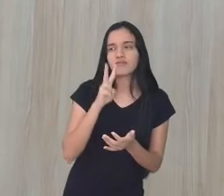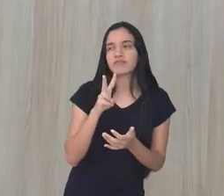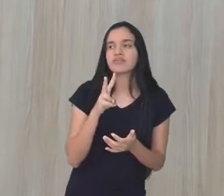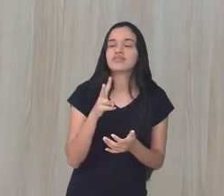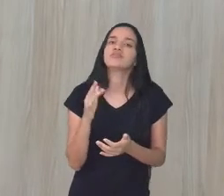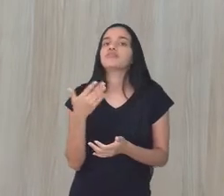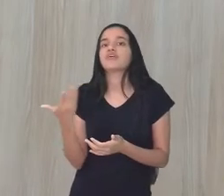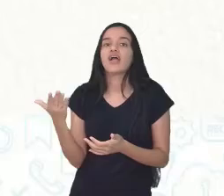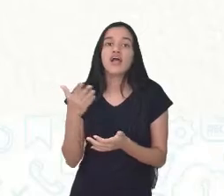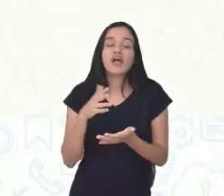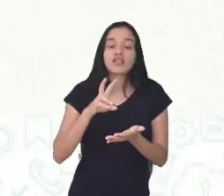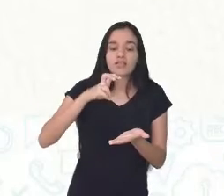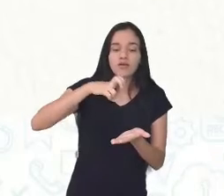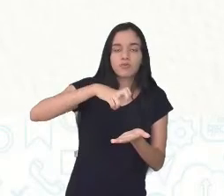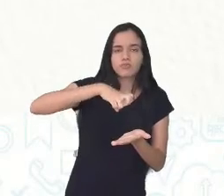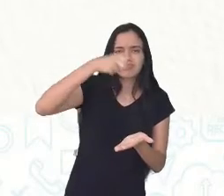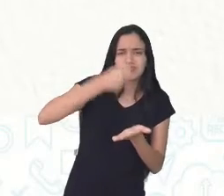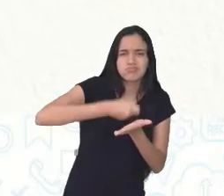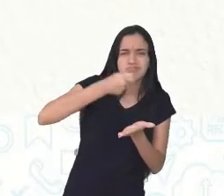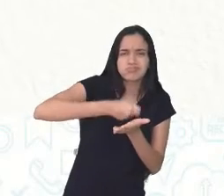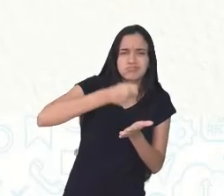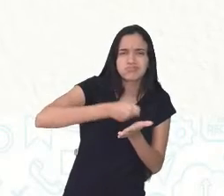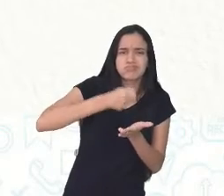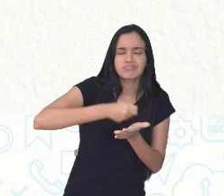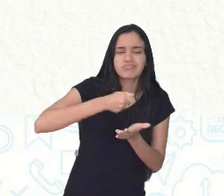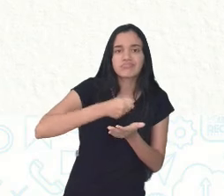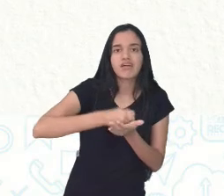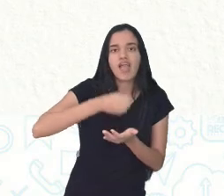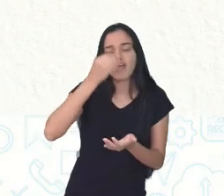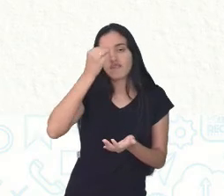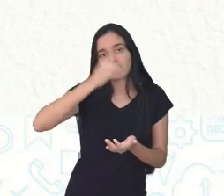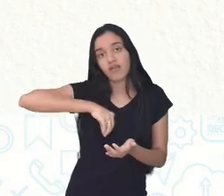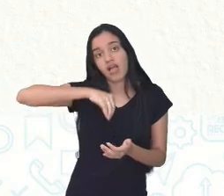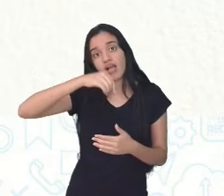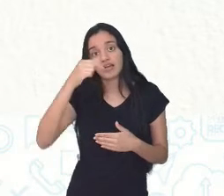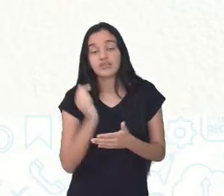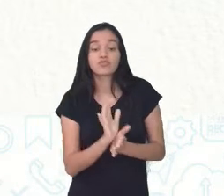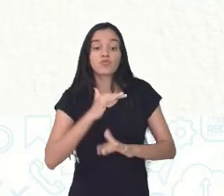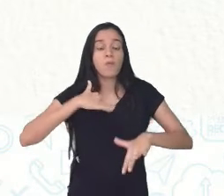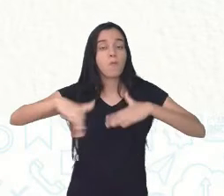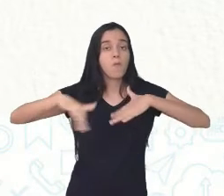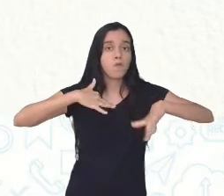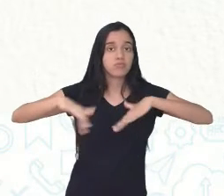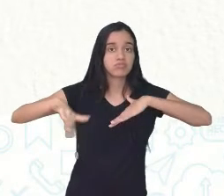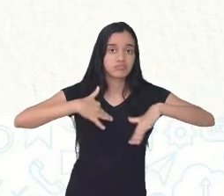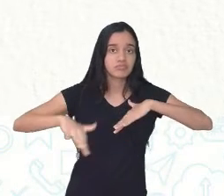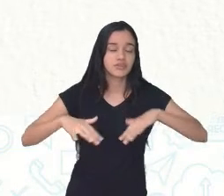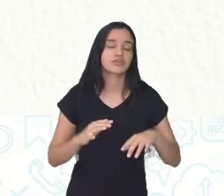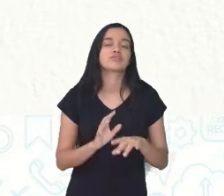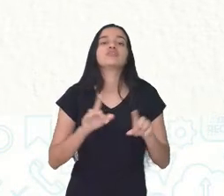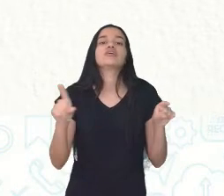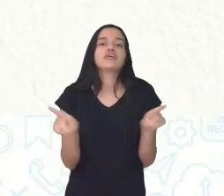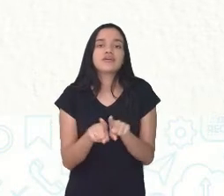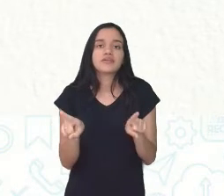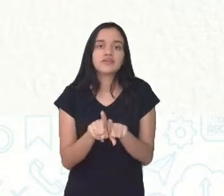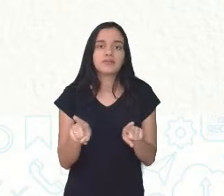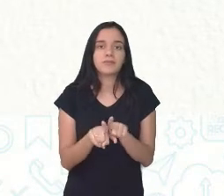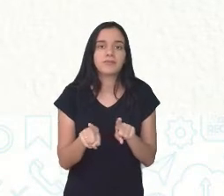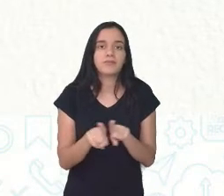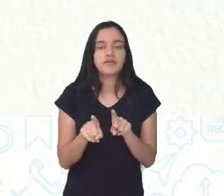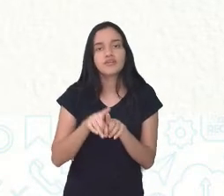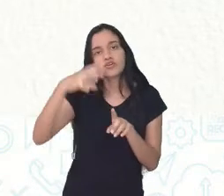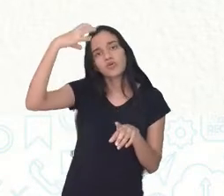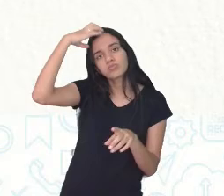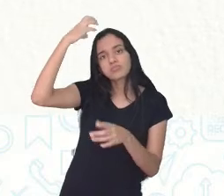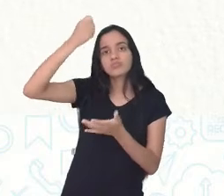né? Não resistindo ao enfraquecimento interno do movimento e à dura reação imperial,